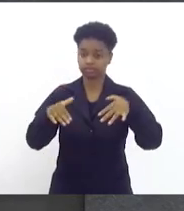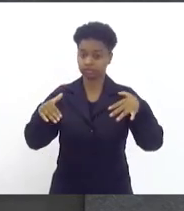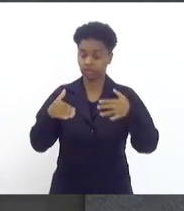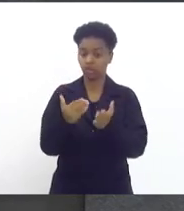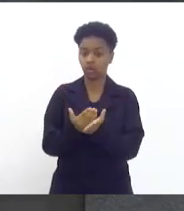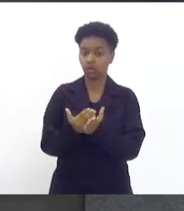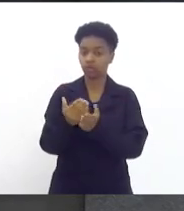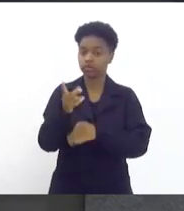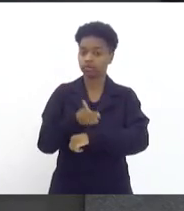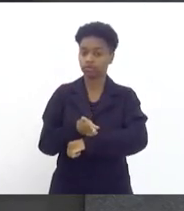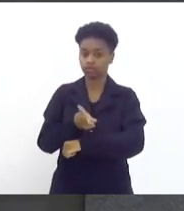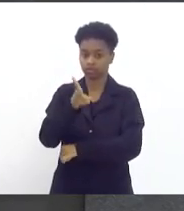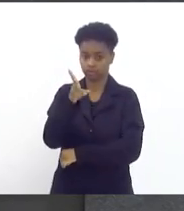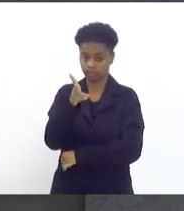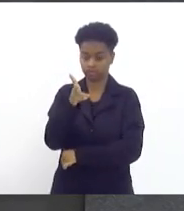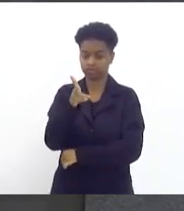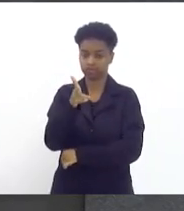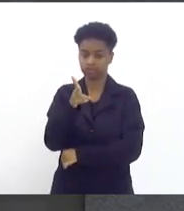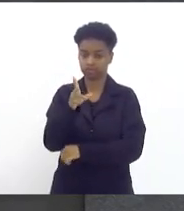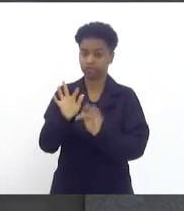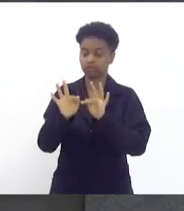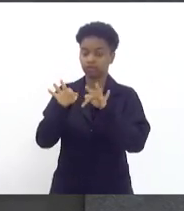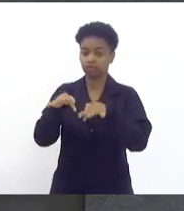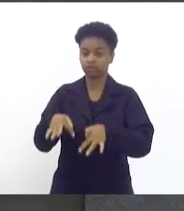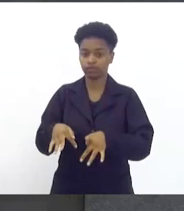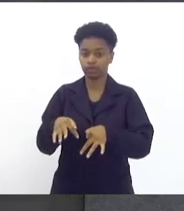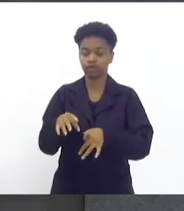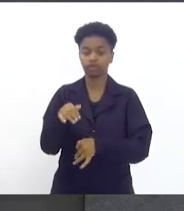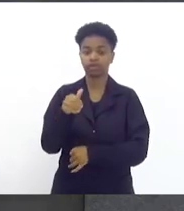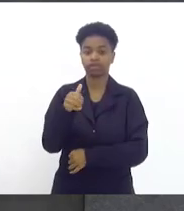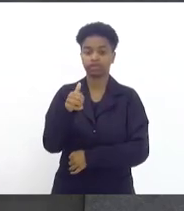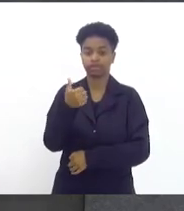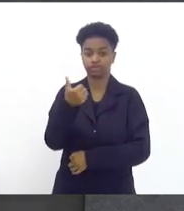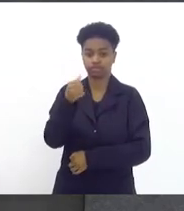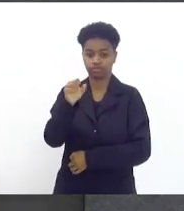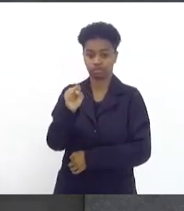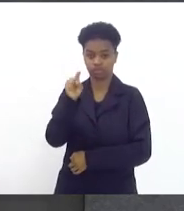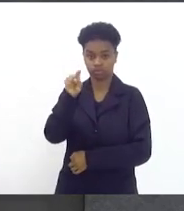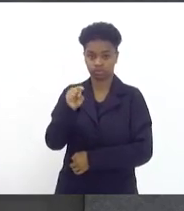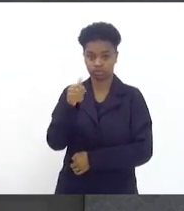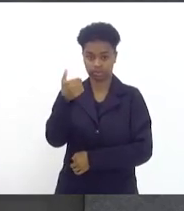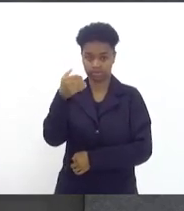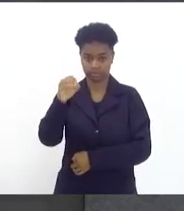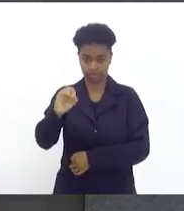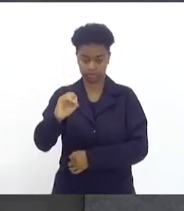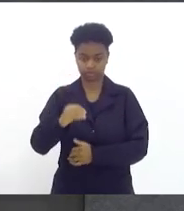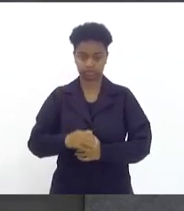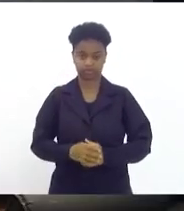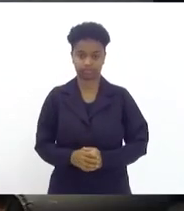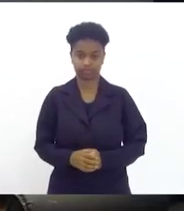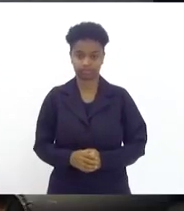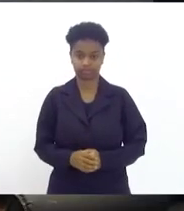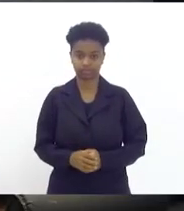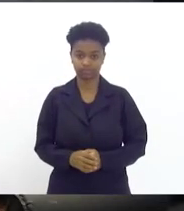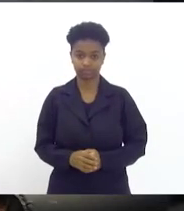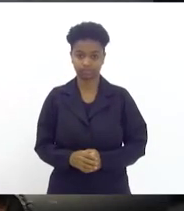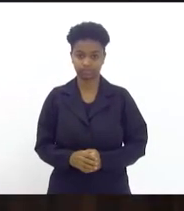iniciada às 14 horas encerrou-se às 18 horas e 10 minutos